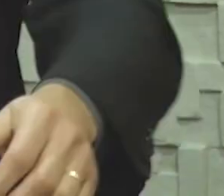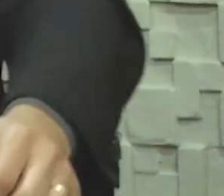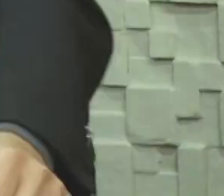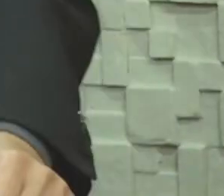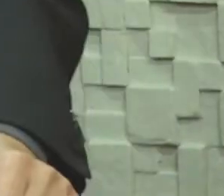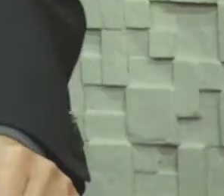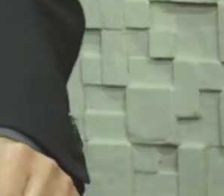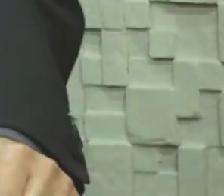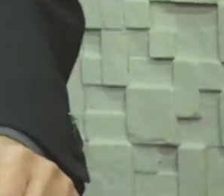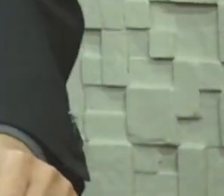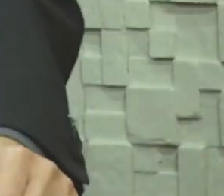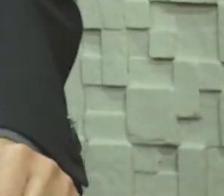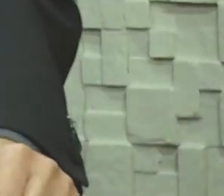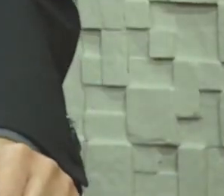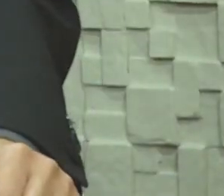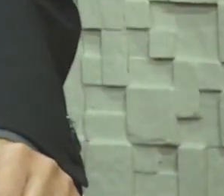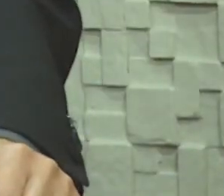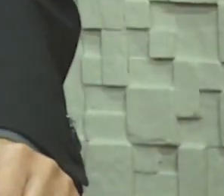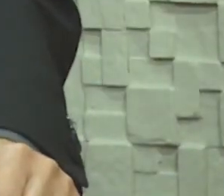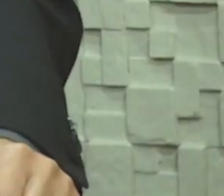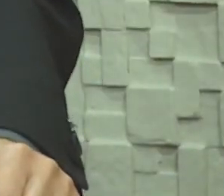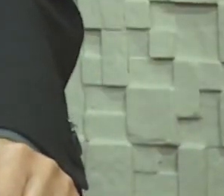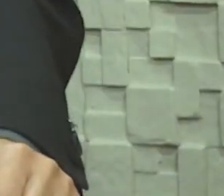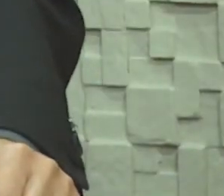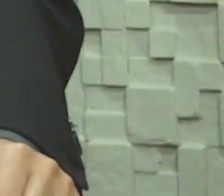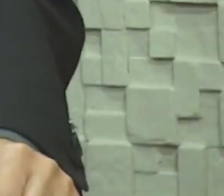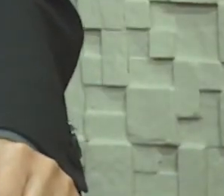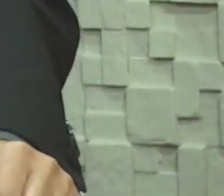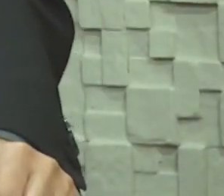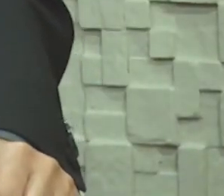e drogas doença materna como o diabetes